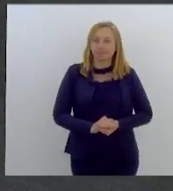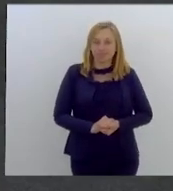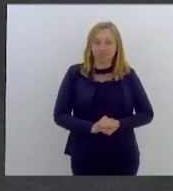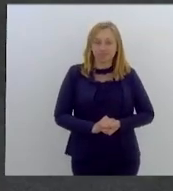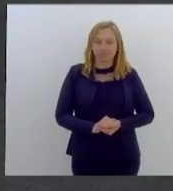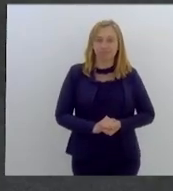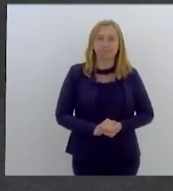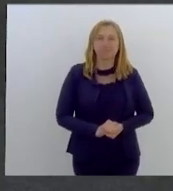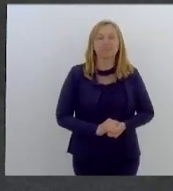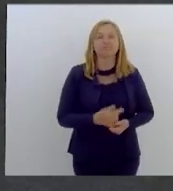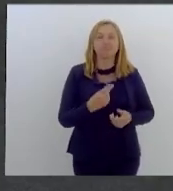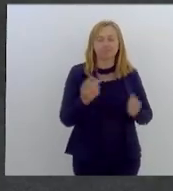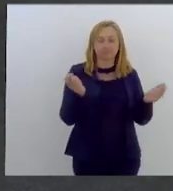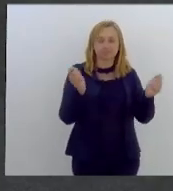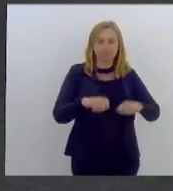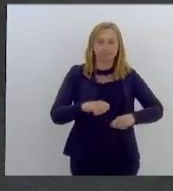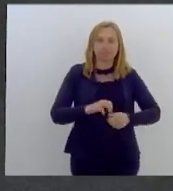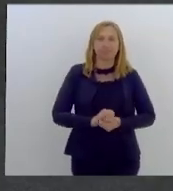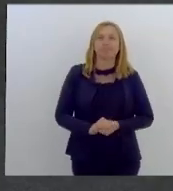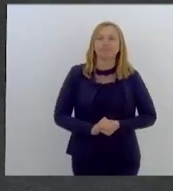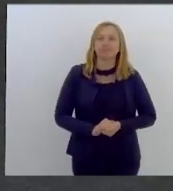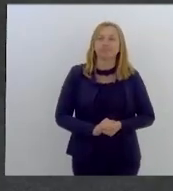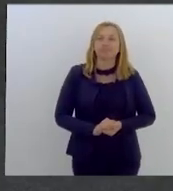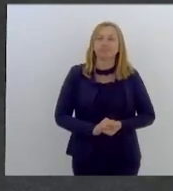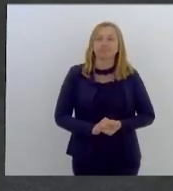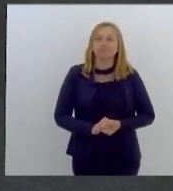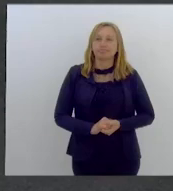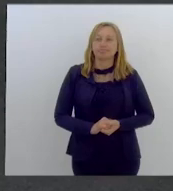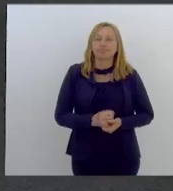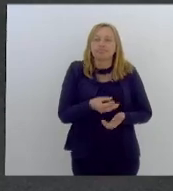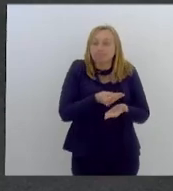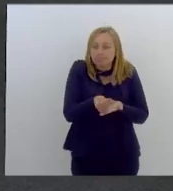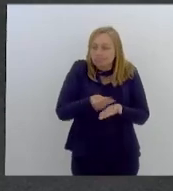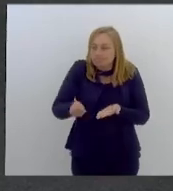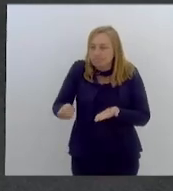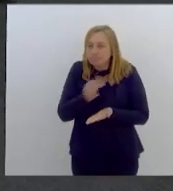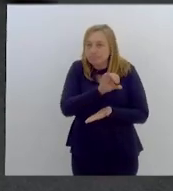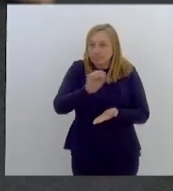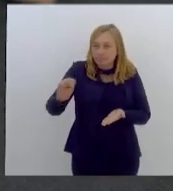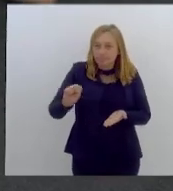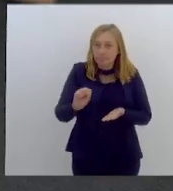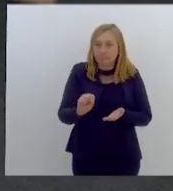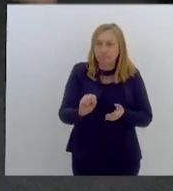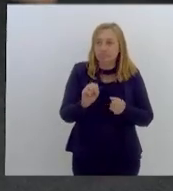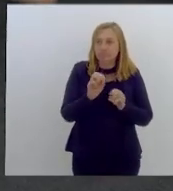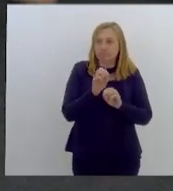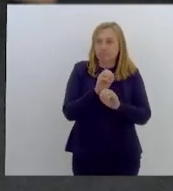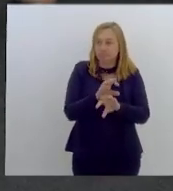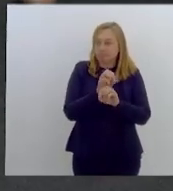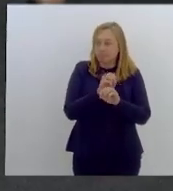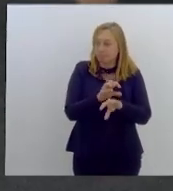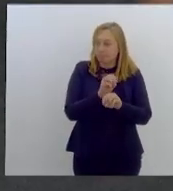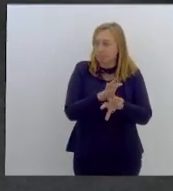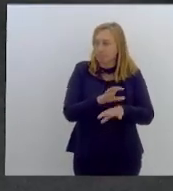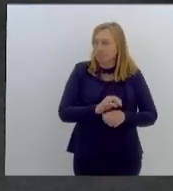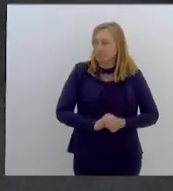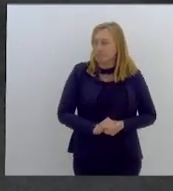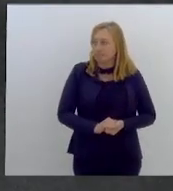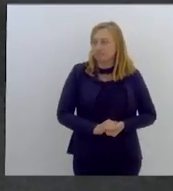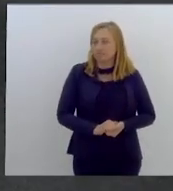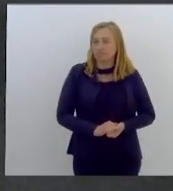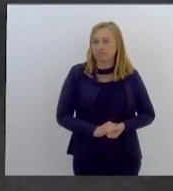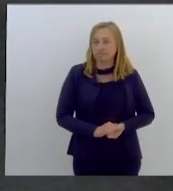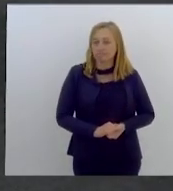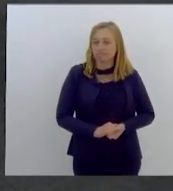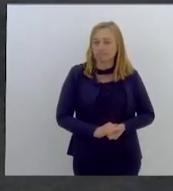na esfera de sua competência essa distribuição de ICMS para a educação. A emenda constitucional do